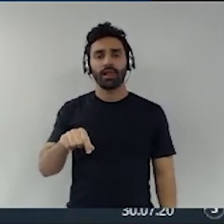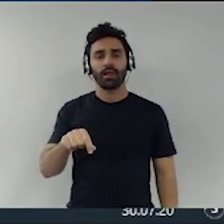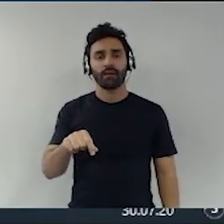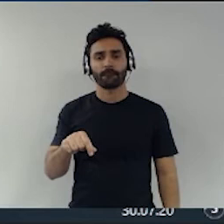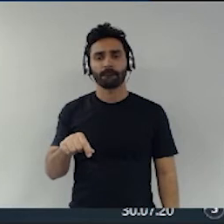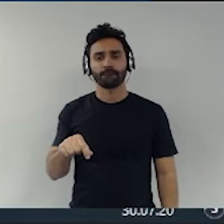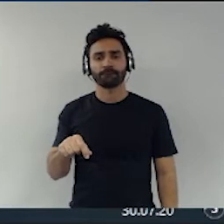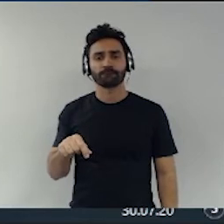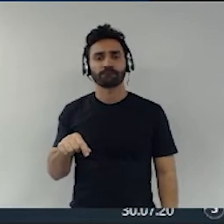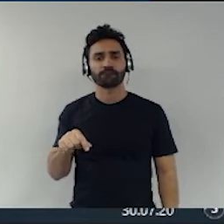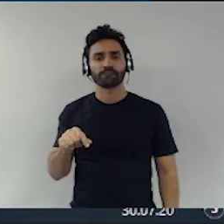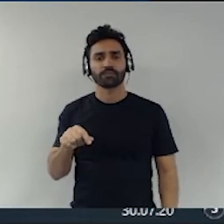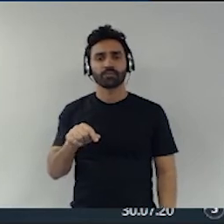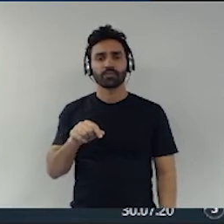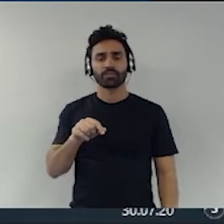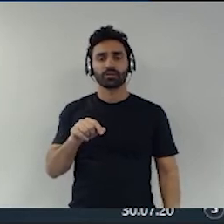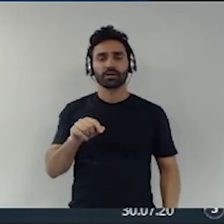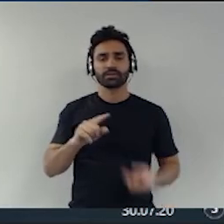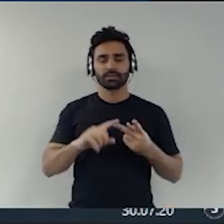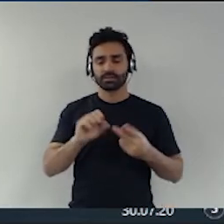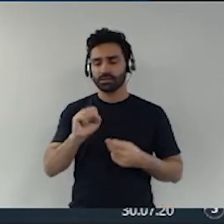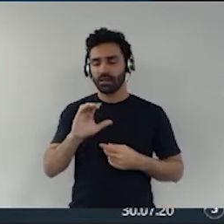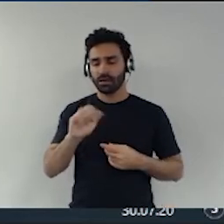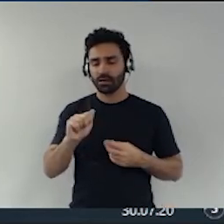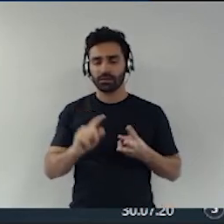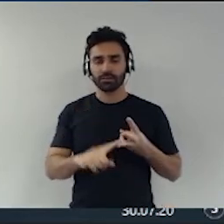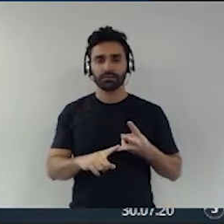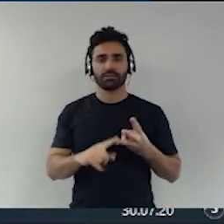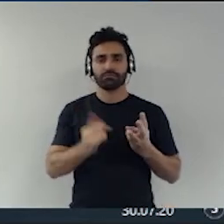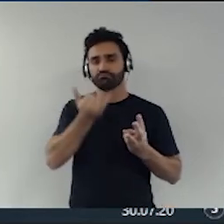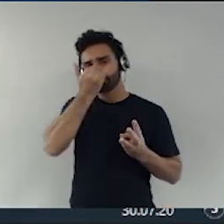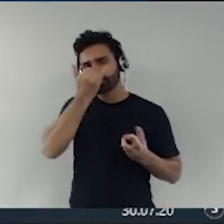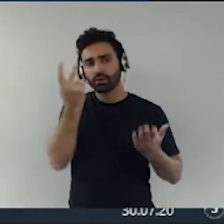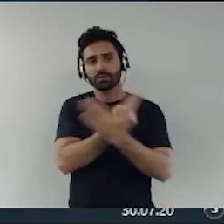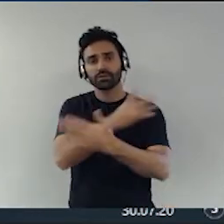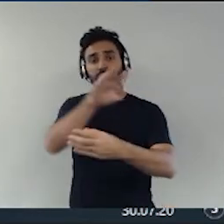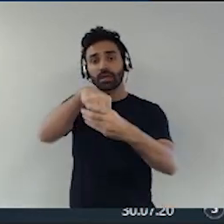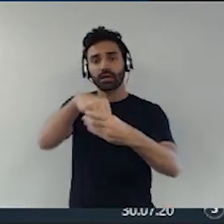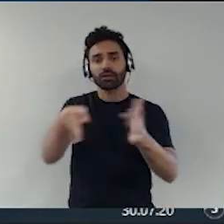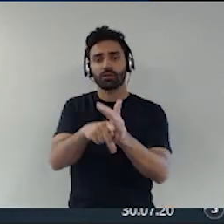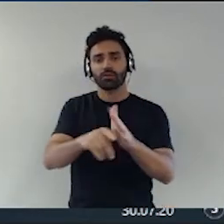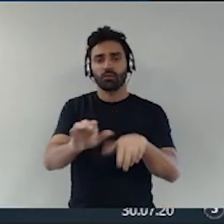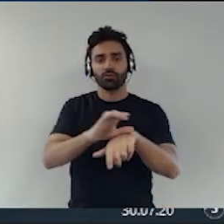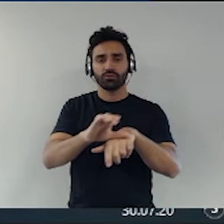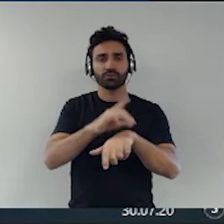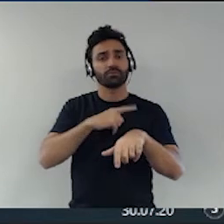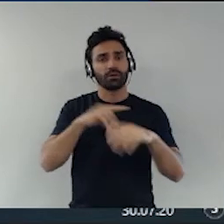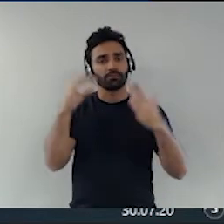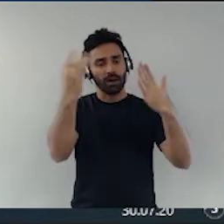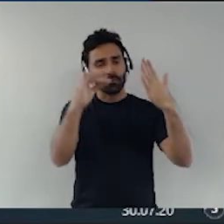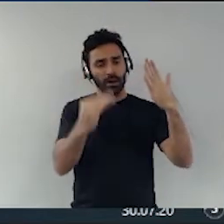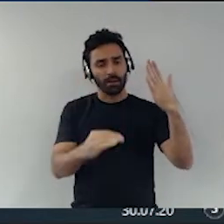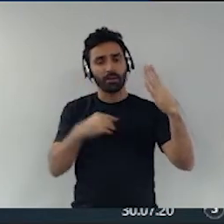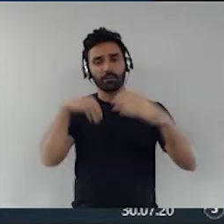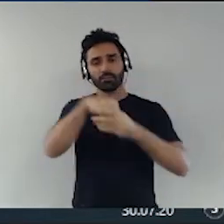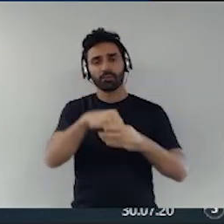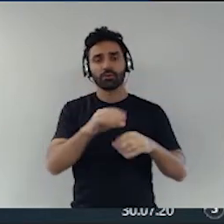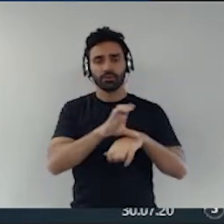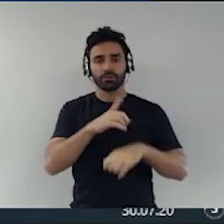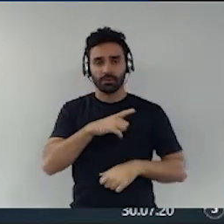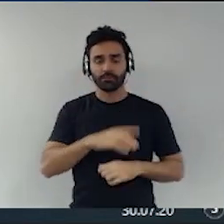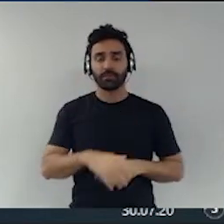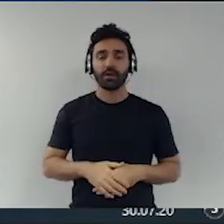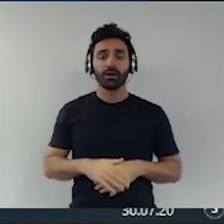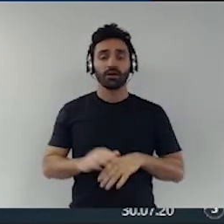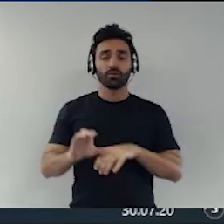exemplo, inundações, secas e catástrofes e outras coisas dentro da própria Constituição, né? Basicamente, a